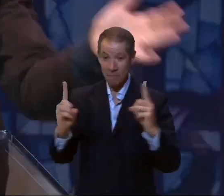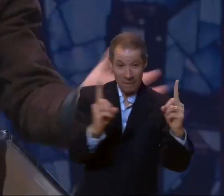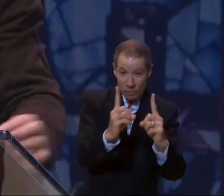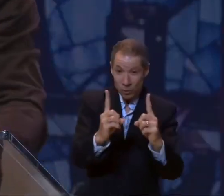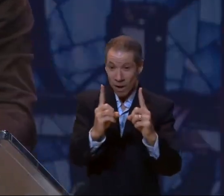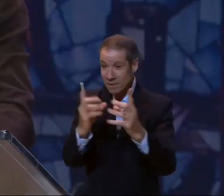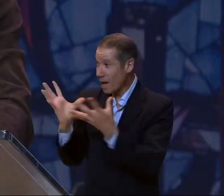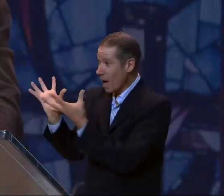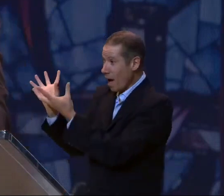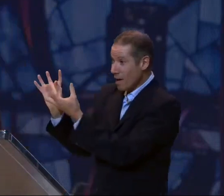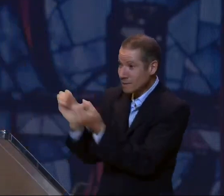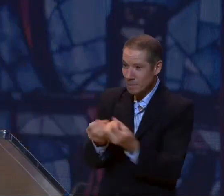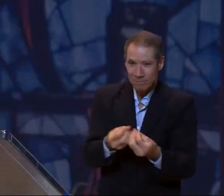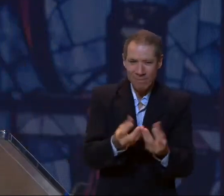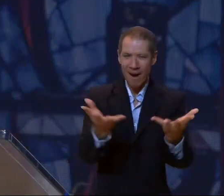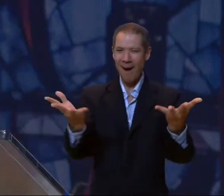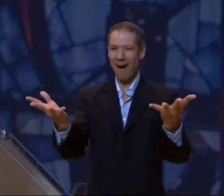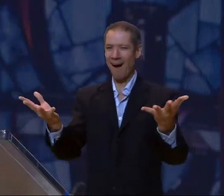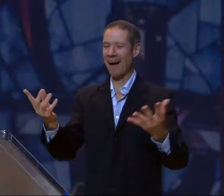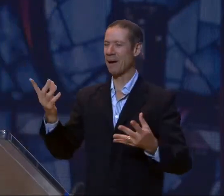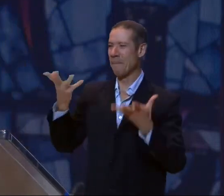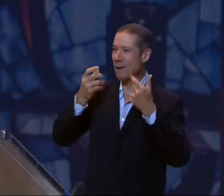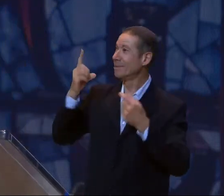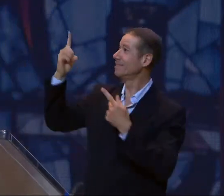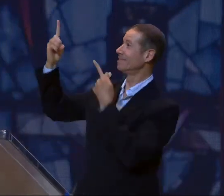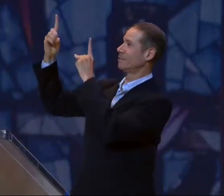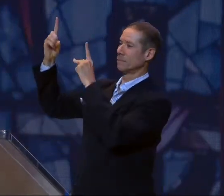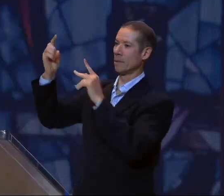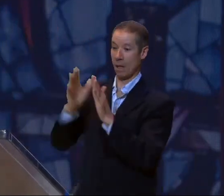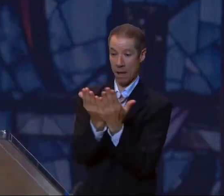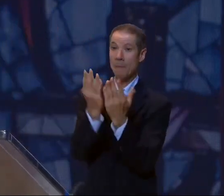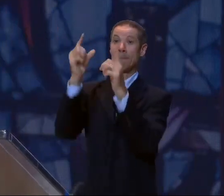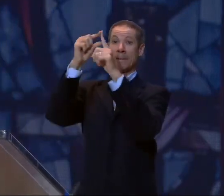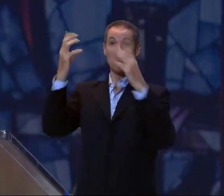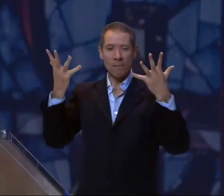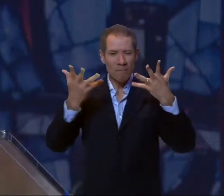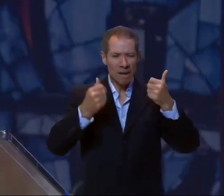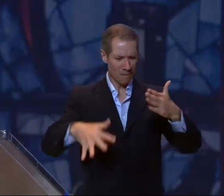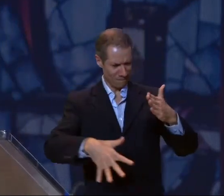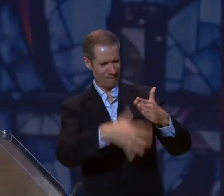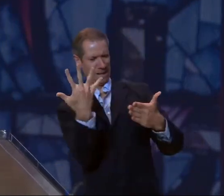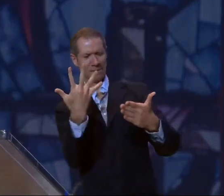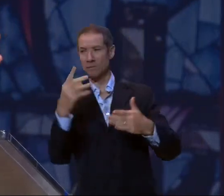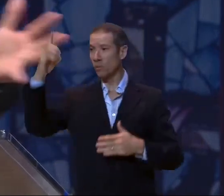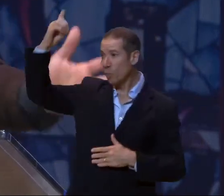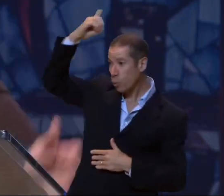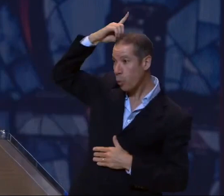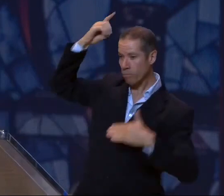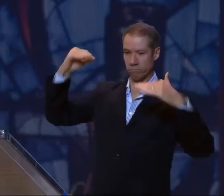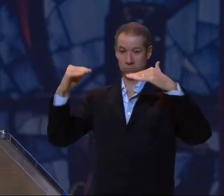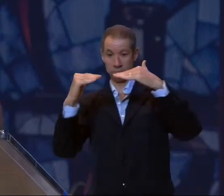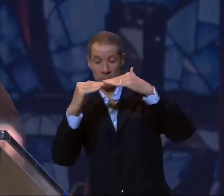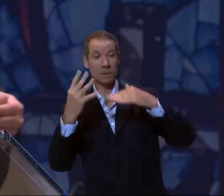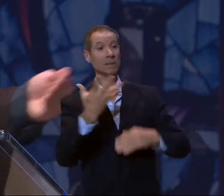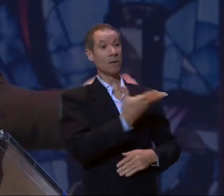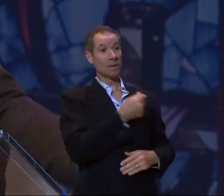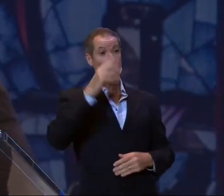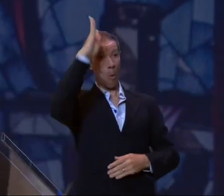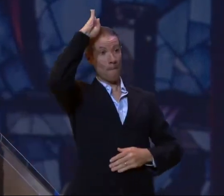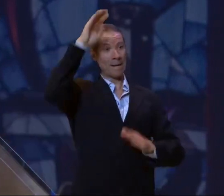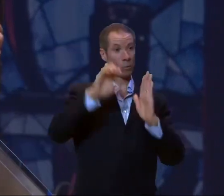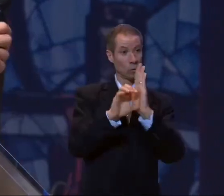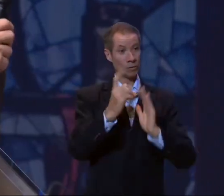esse presente maravilhoso de Deus. Na Bíblia, várias vezes, o dom está associado à salvação. Romanos